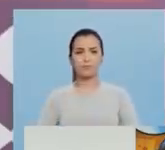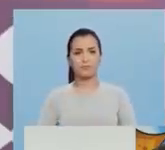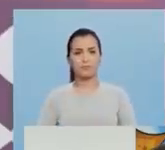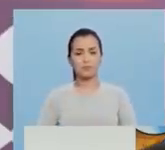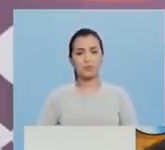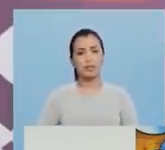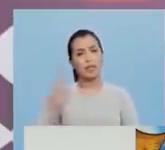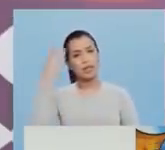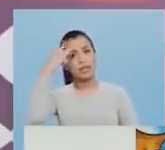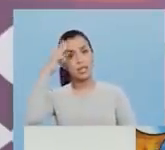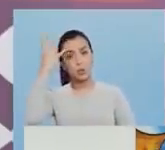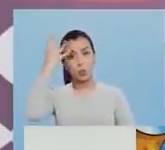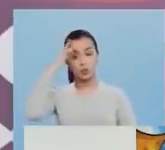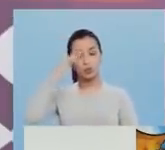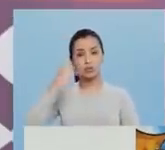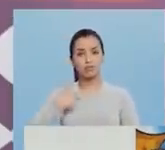anos.